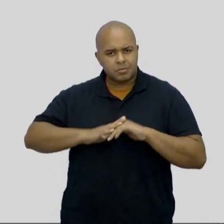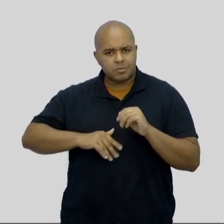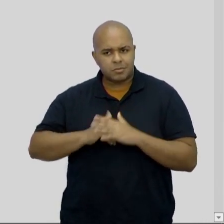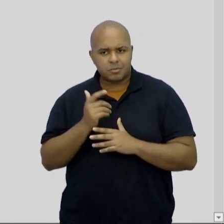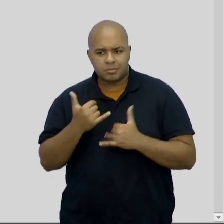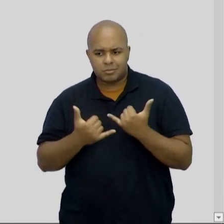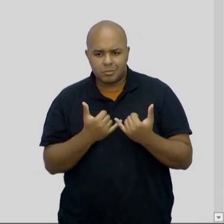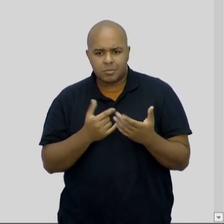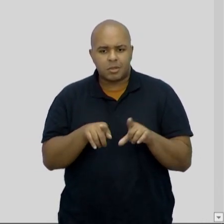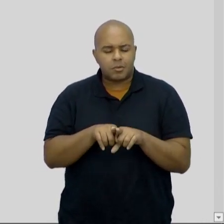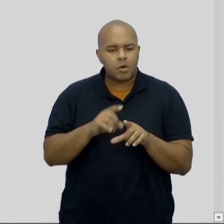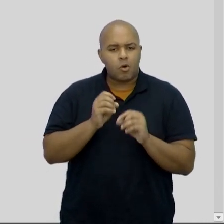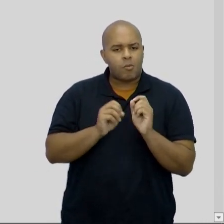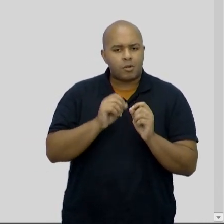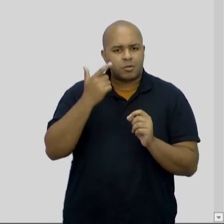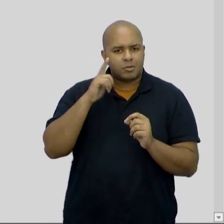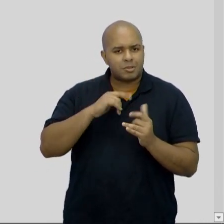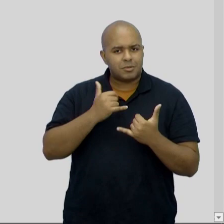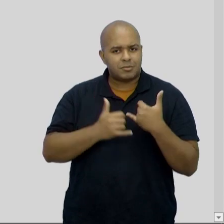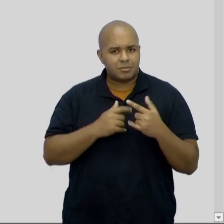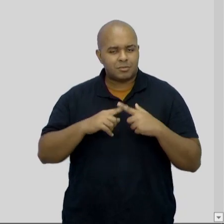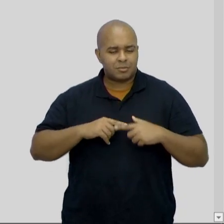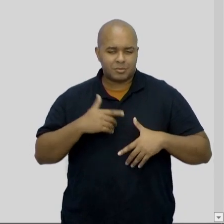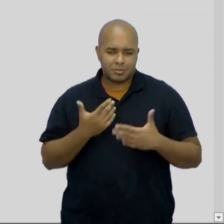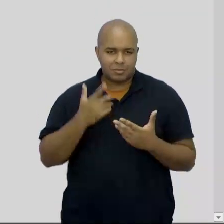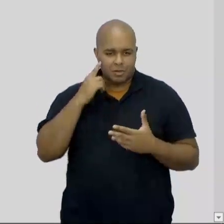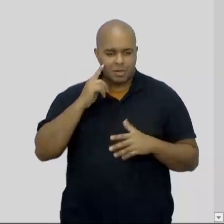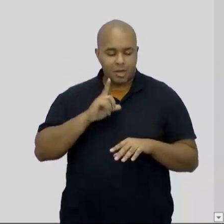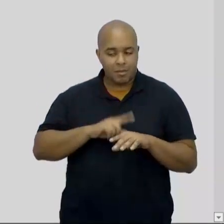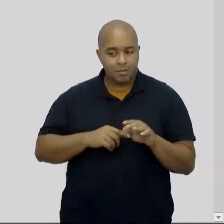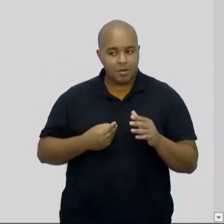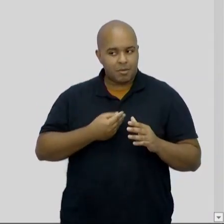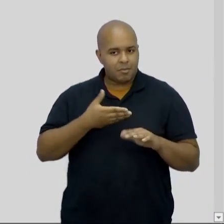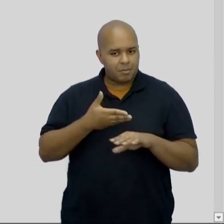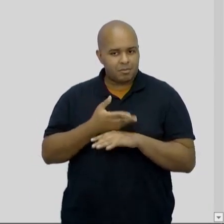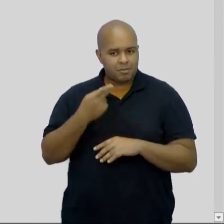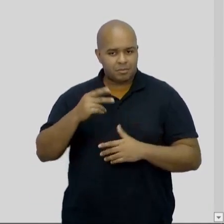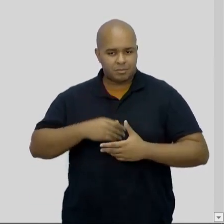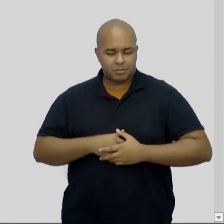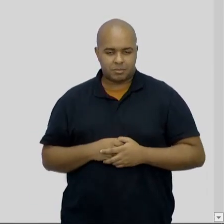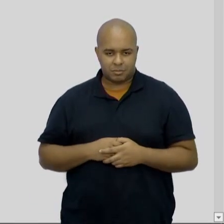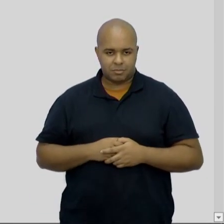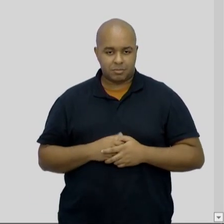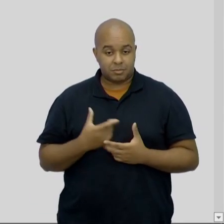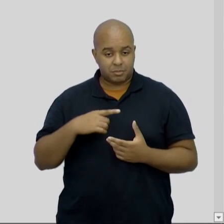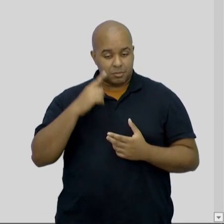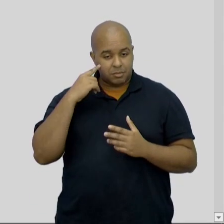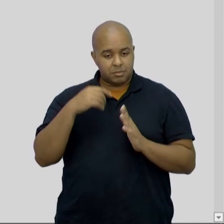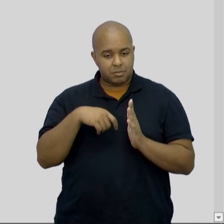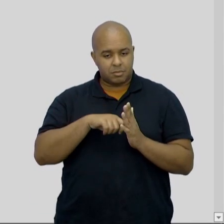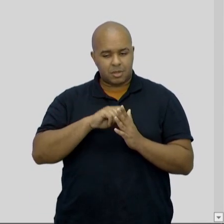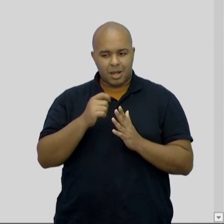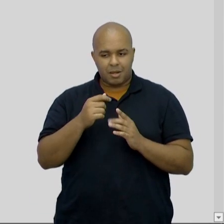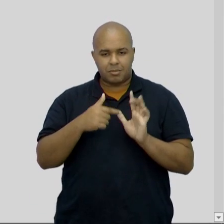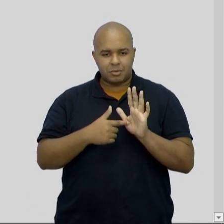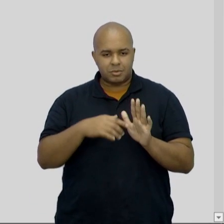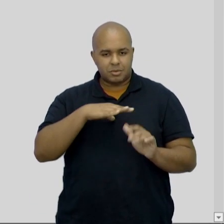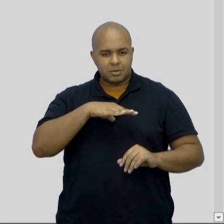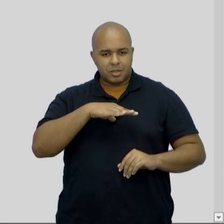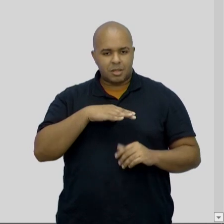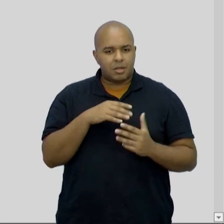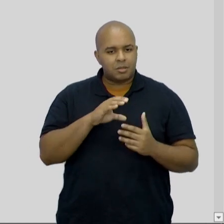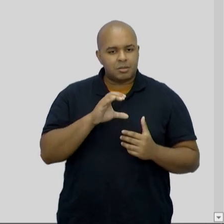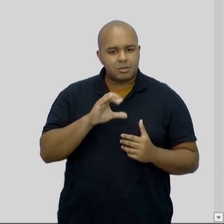do jogo e como que ele vai conseguir jogar quando for a vez dele. Além disso, tem as cartas de cidade. As